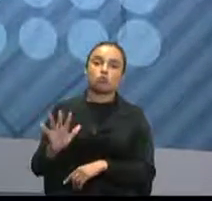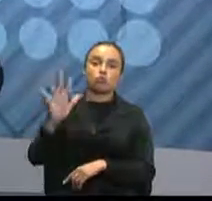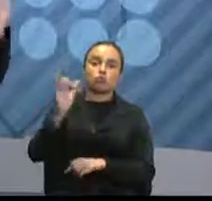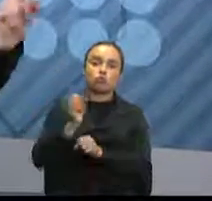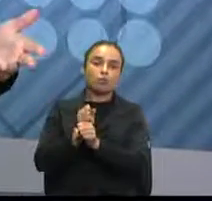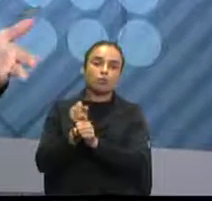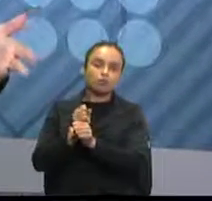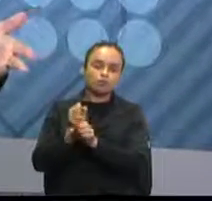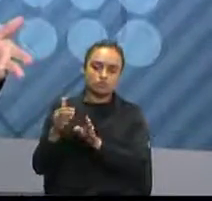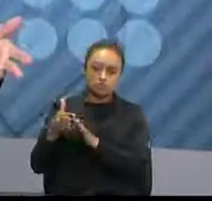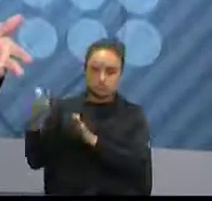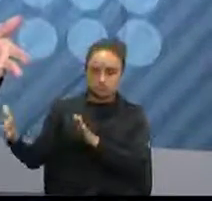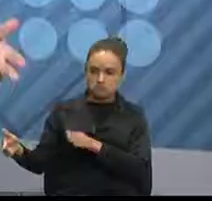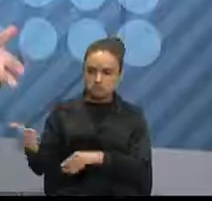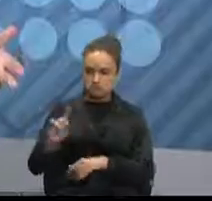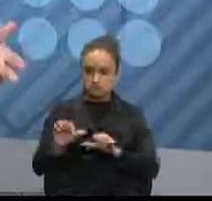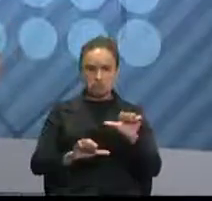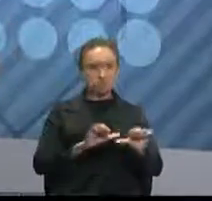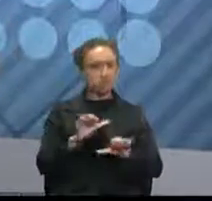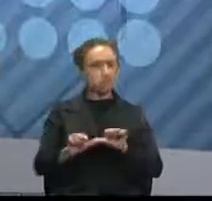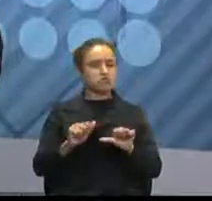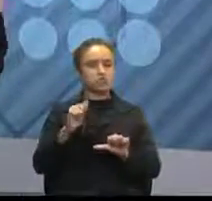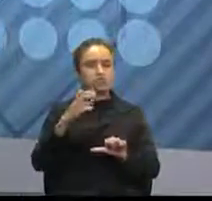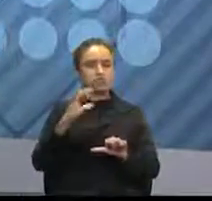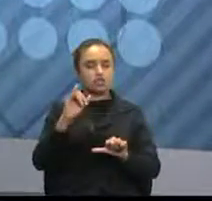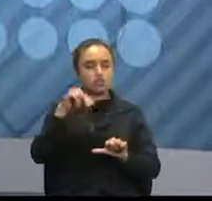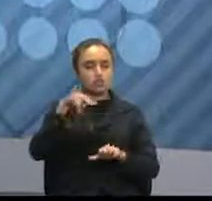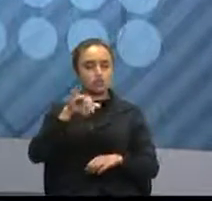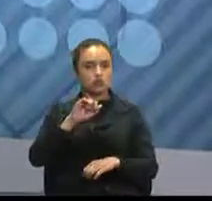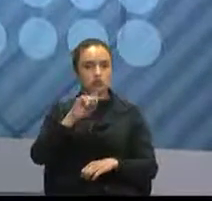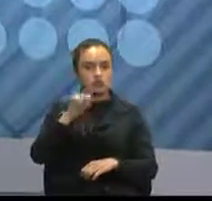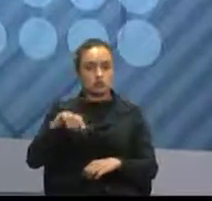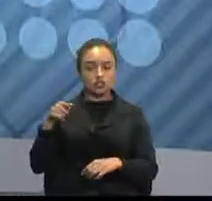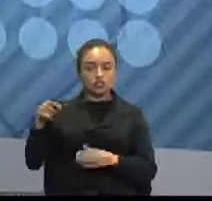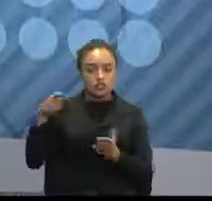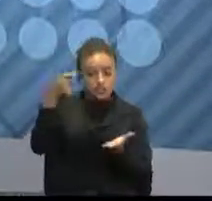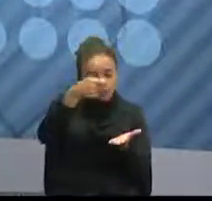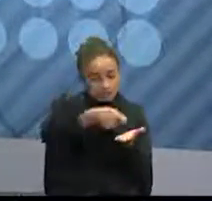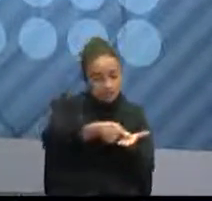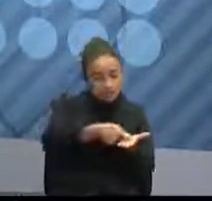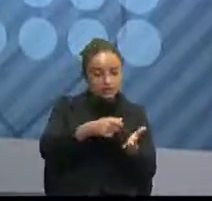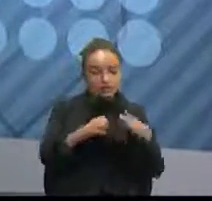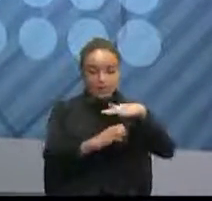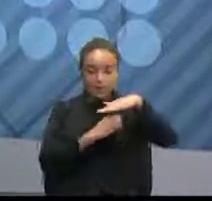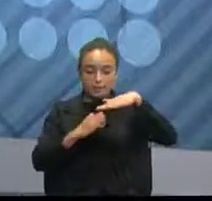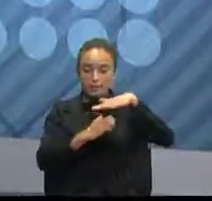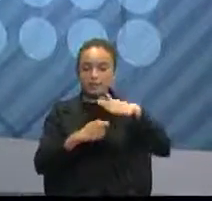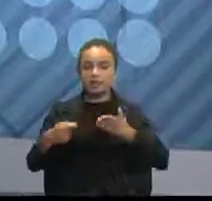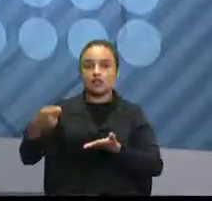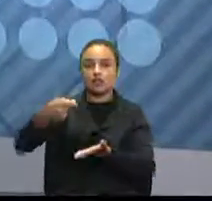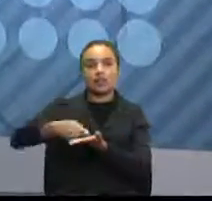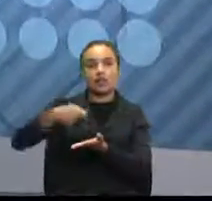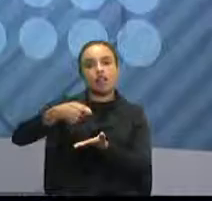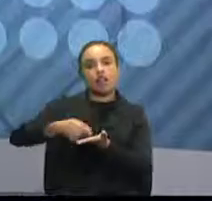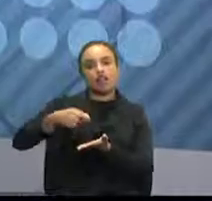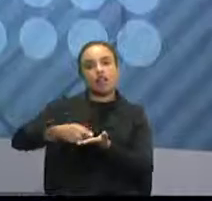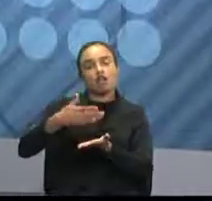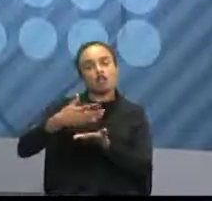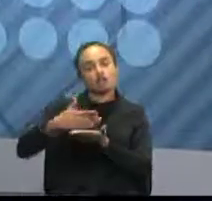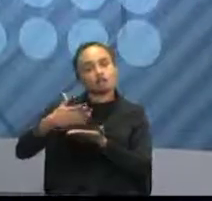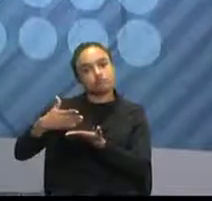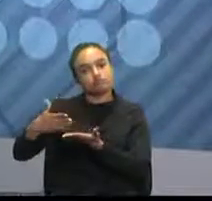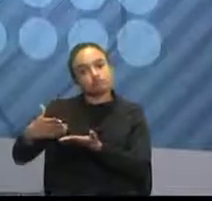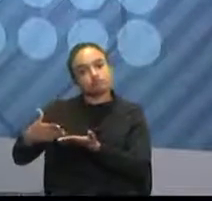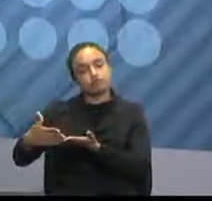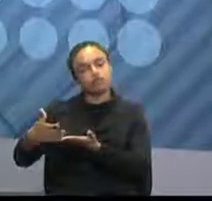bom você não se tornou um acionista você financiou essa empresa e ela vai te pagar uma remuneração por esse financiamento uma taxa